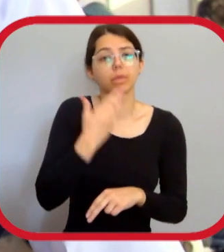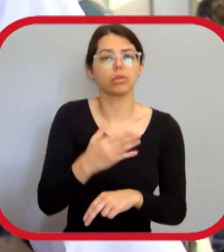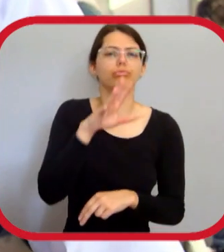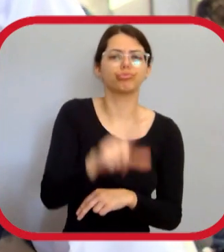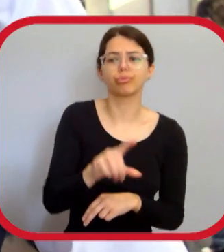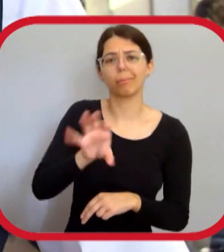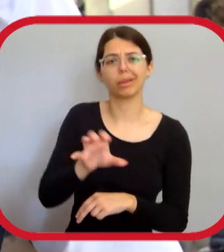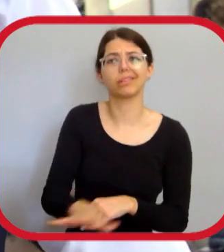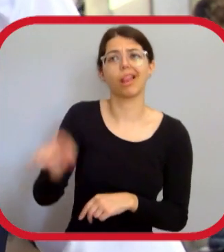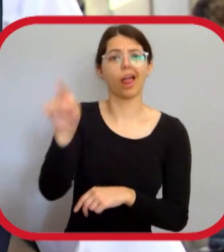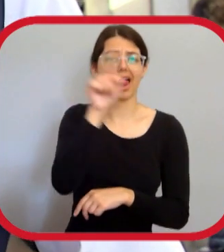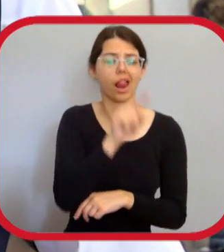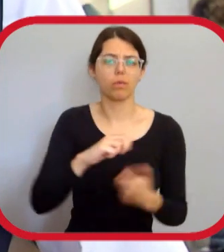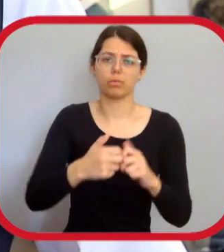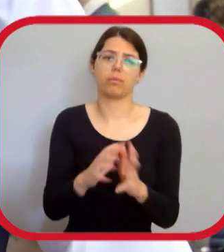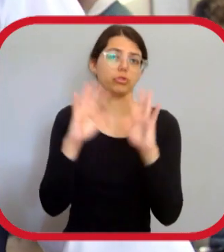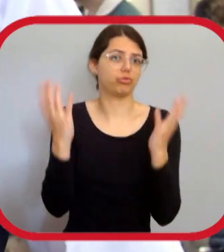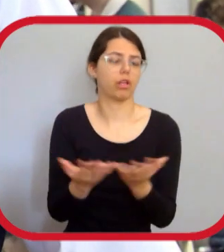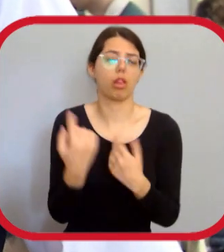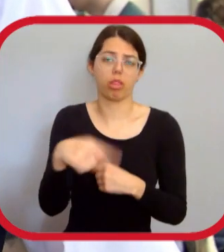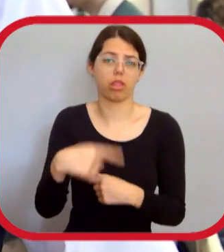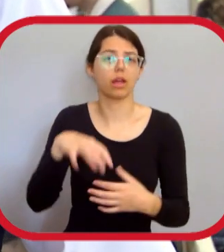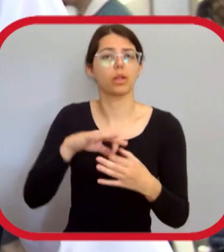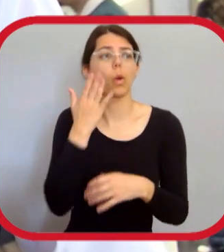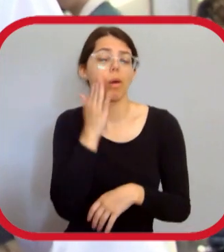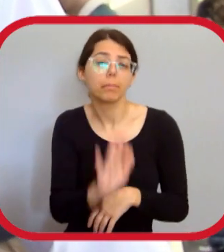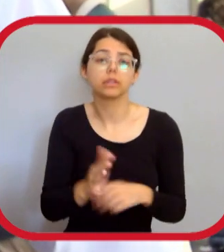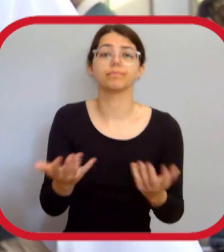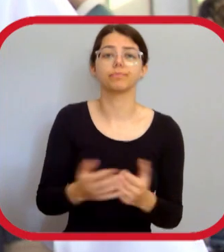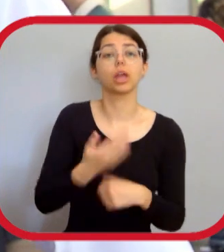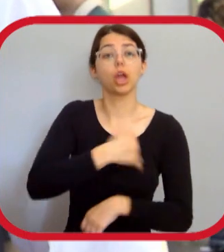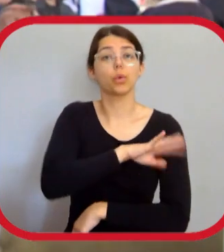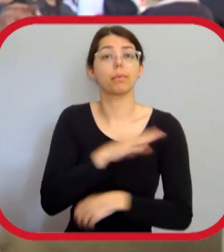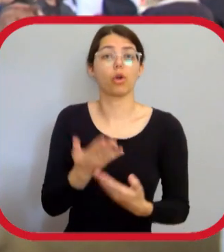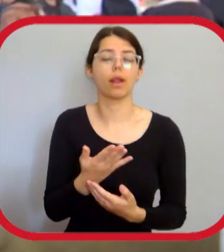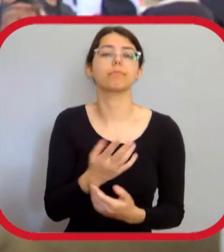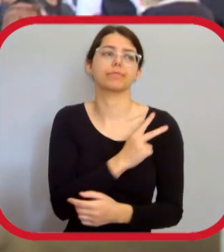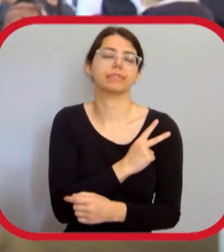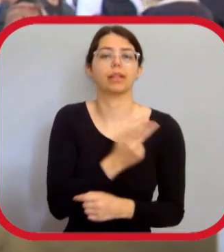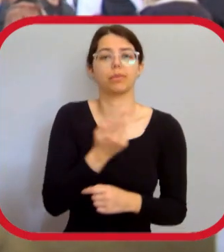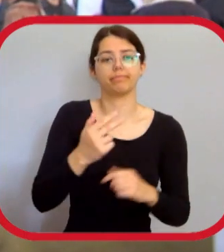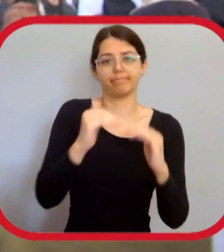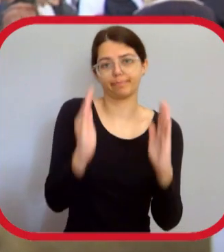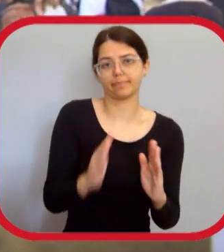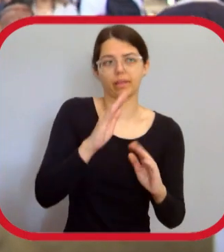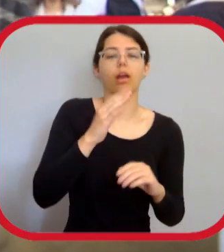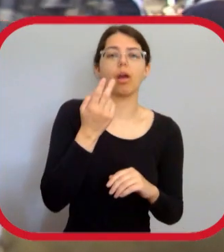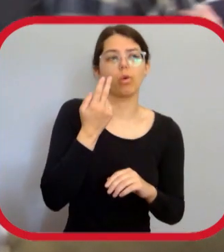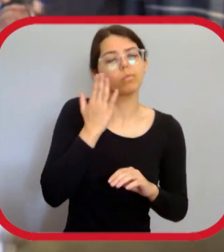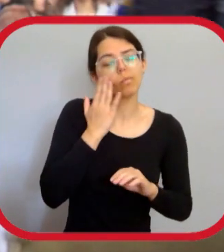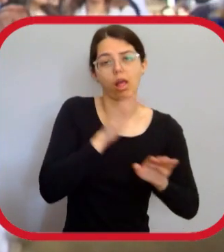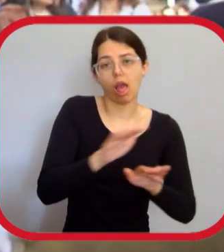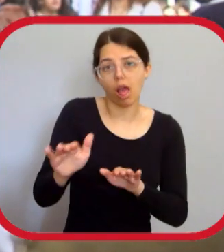Também sabemos que tanto em Lisboa como no resto do país existe um grande problema geral em termos de alojamento. Neste momento em Coimbra há 3 residências que